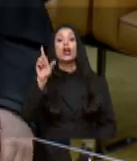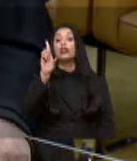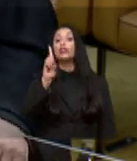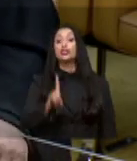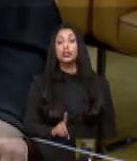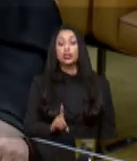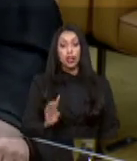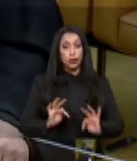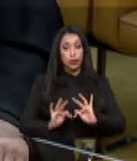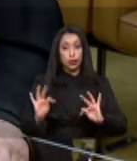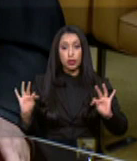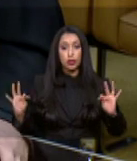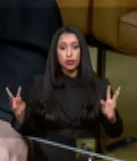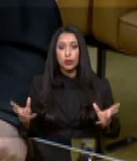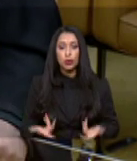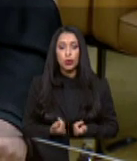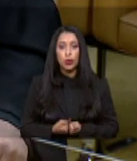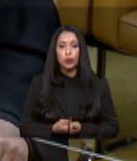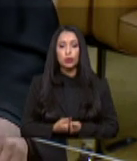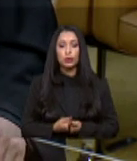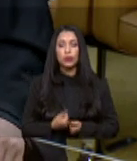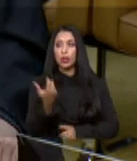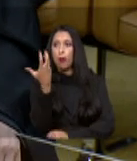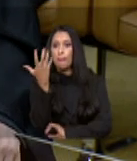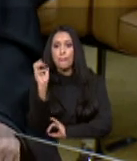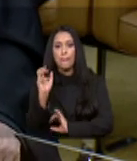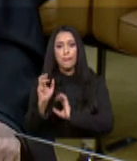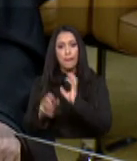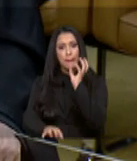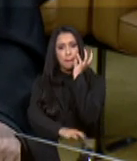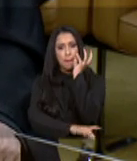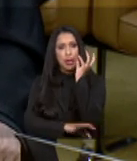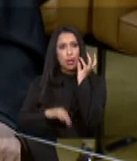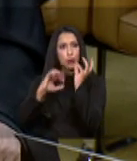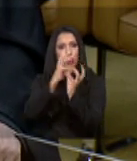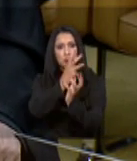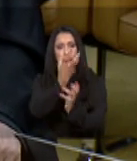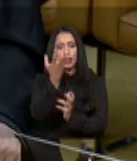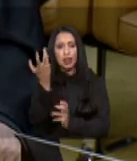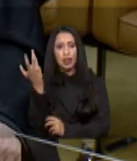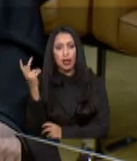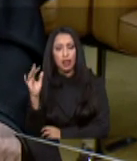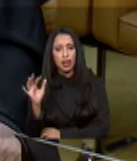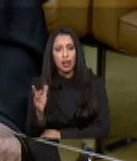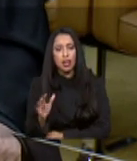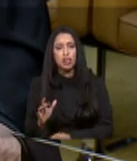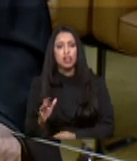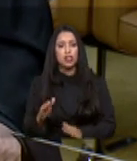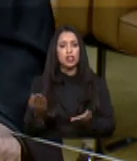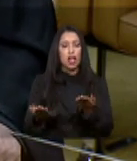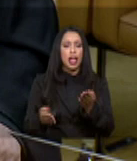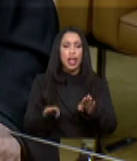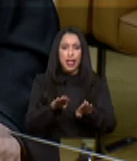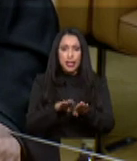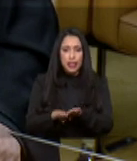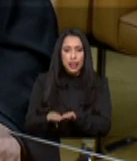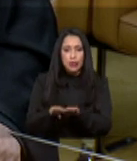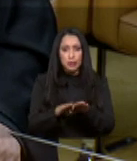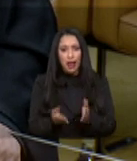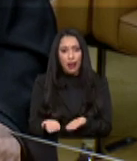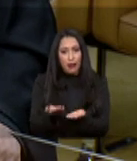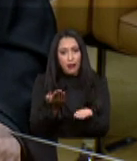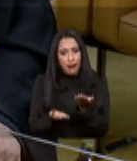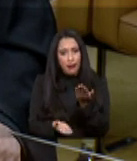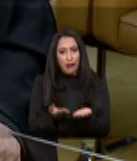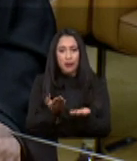de todos, o direito ao meio ambiente ecologicamente equilibrado, bem de uso comum do povo e essencial